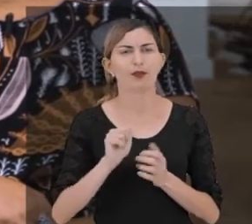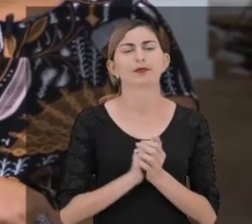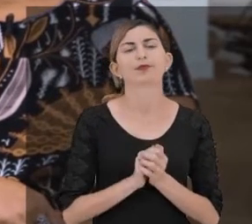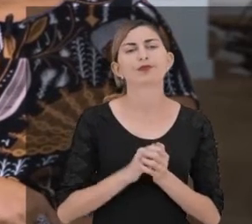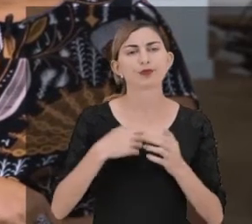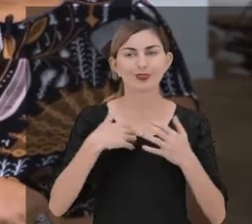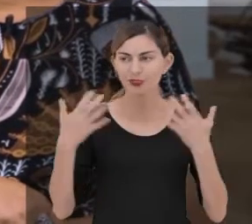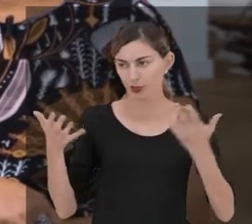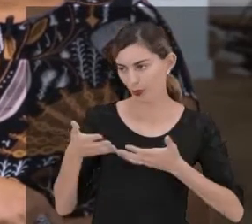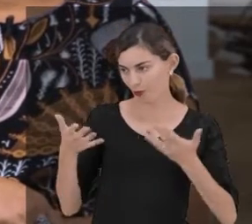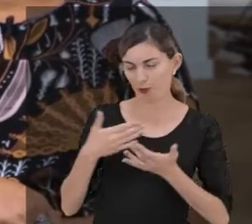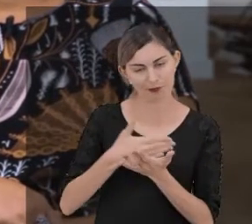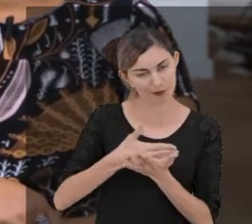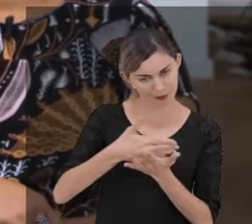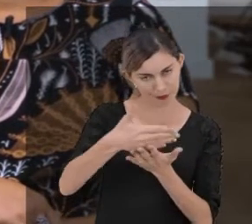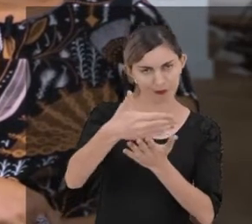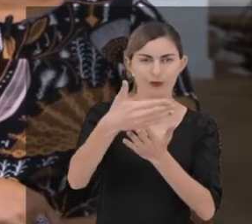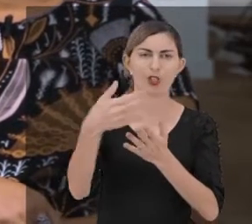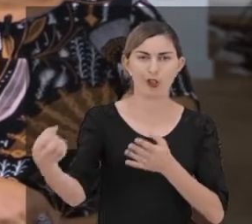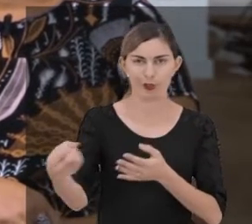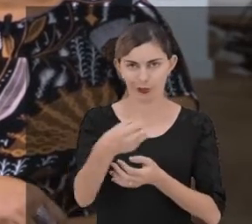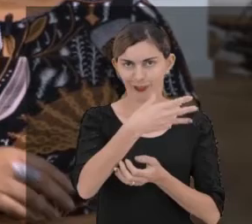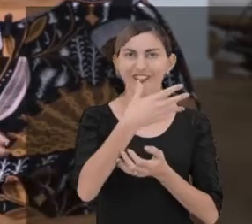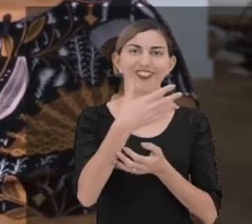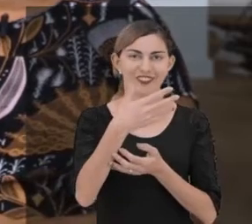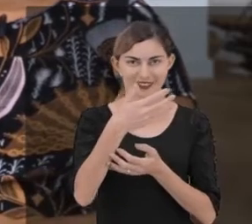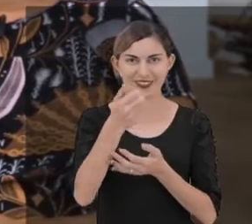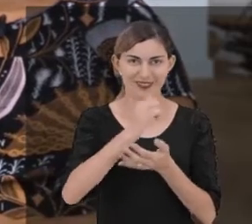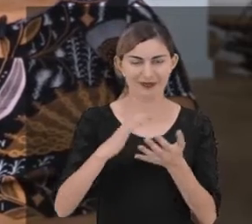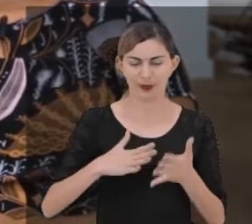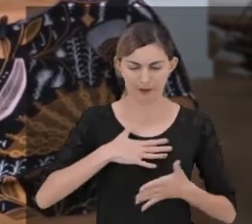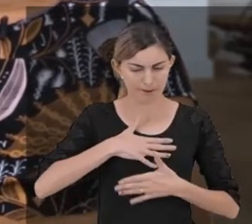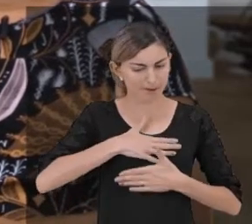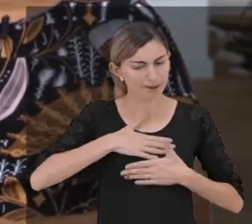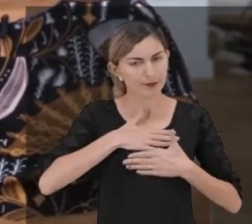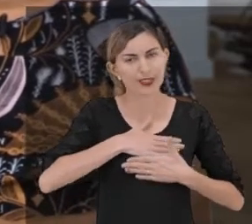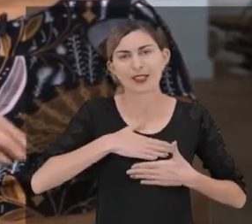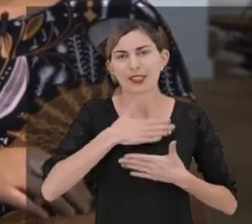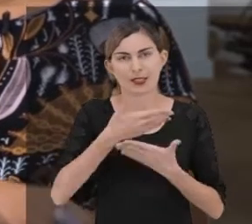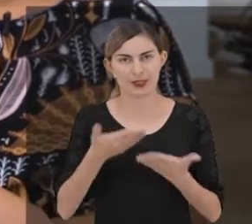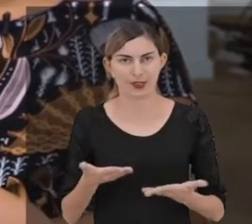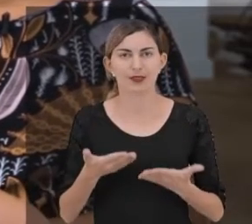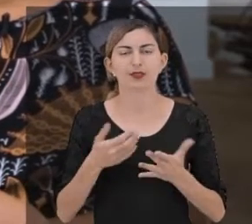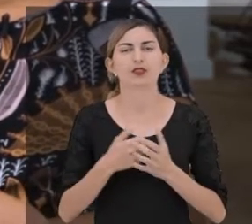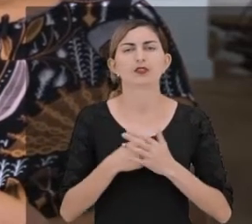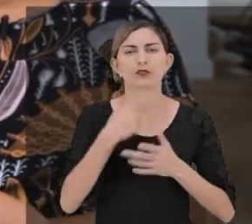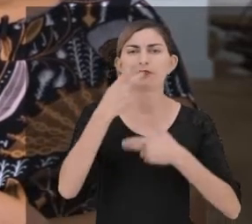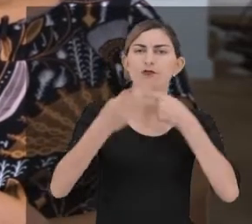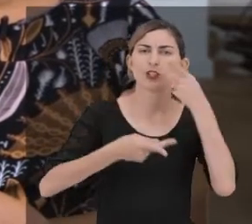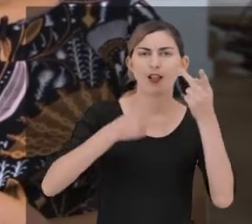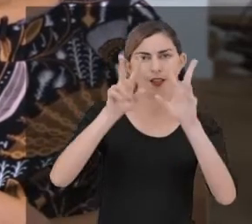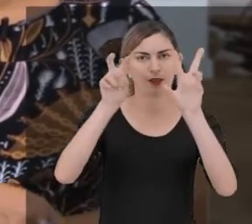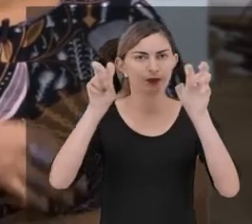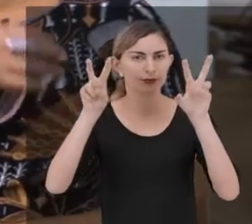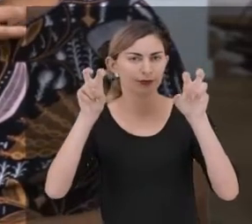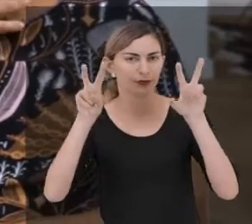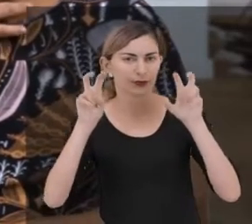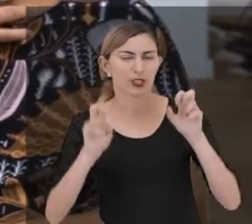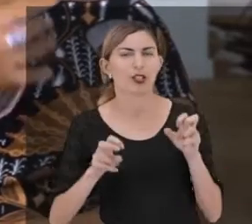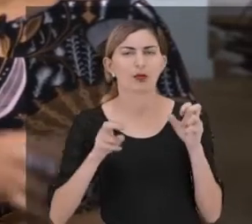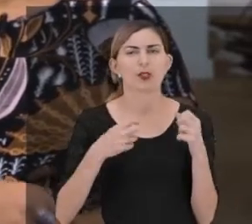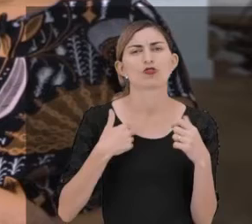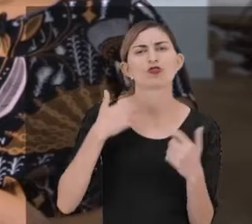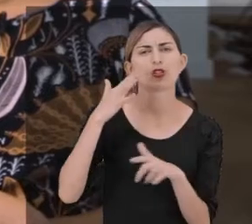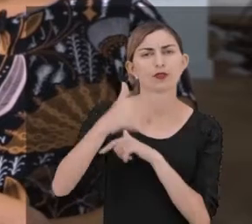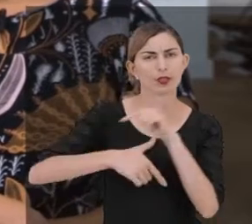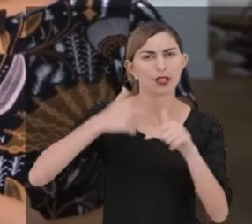Olá, estamos iniciando essa nova tarefa. É com muito prazer que nós vamos falar sobre esse assunto. Eu